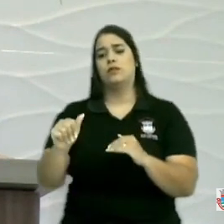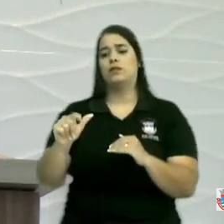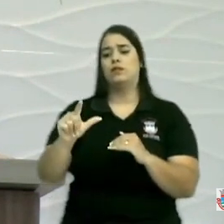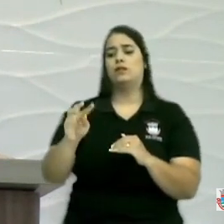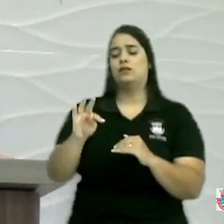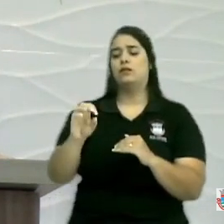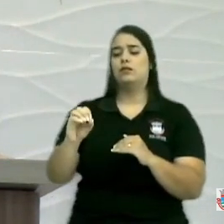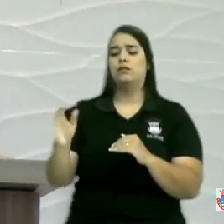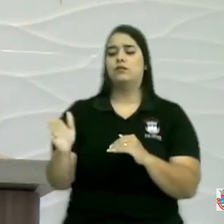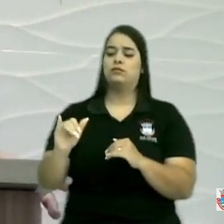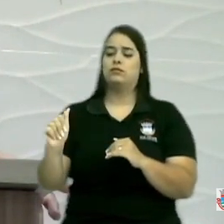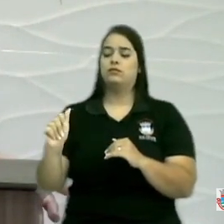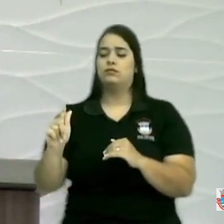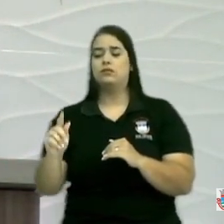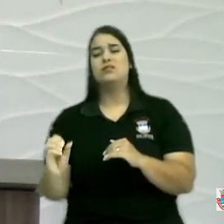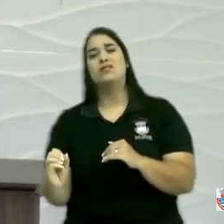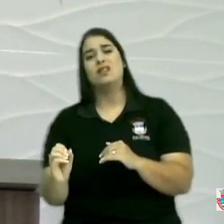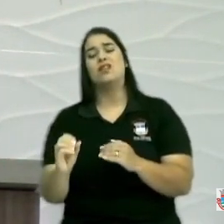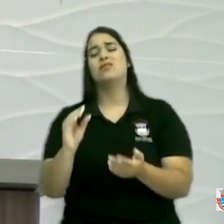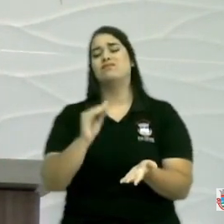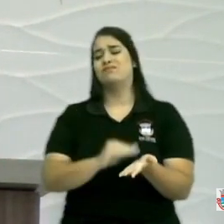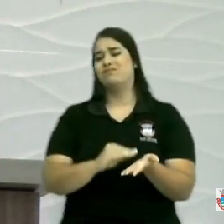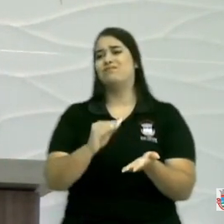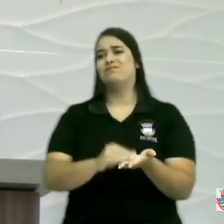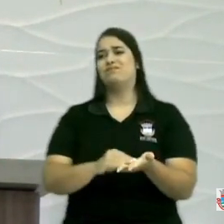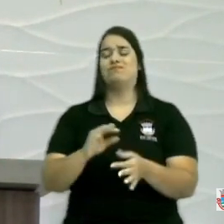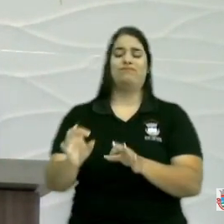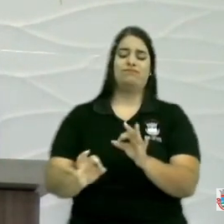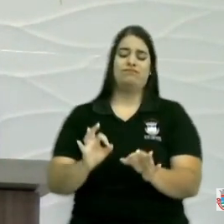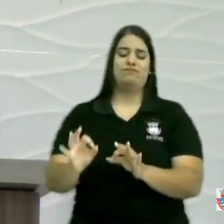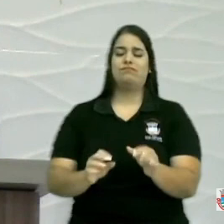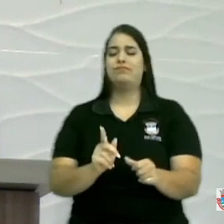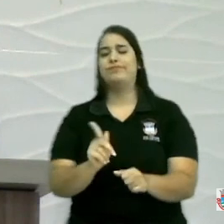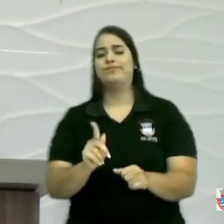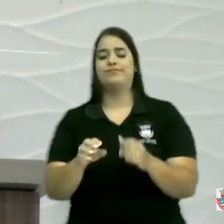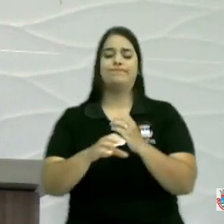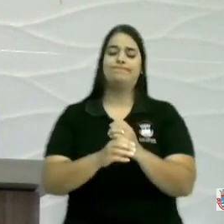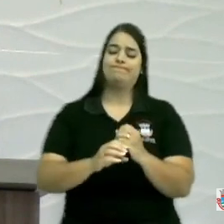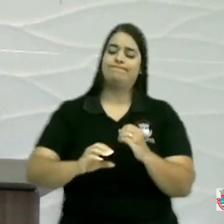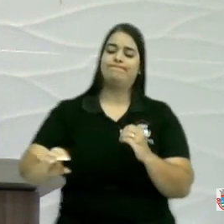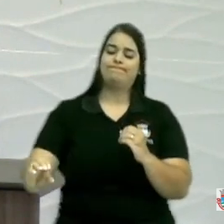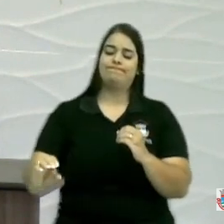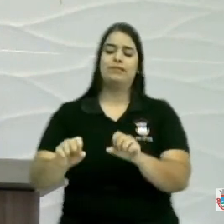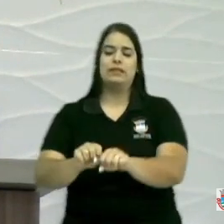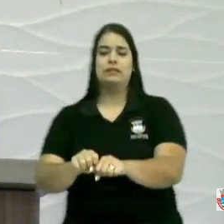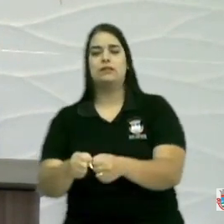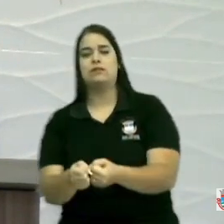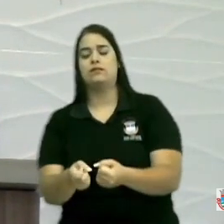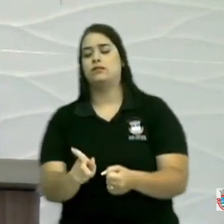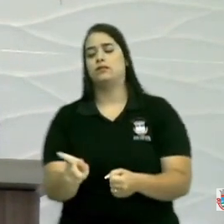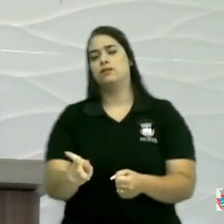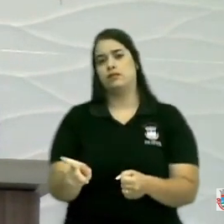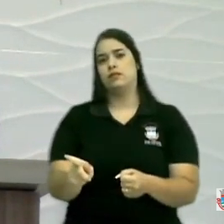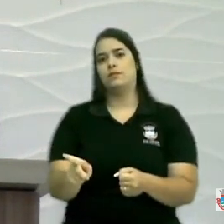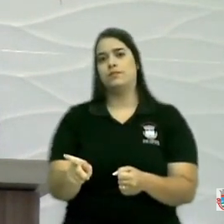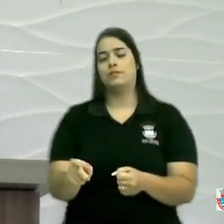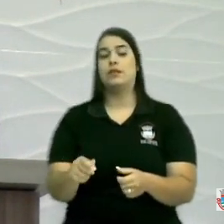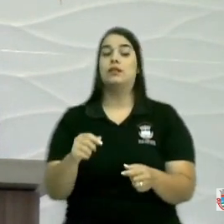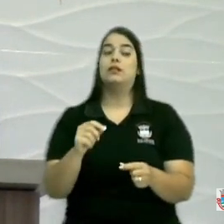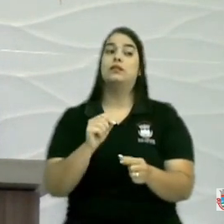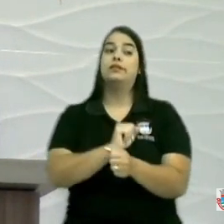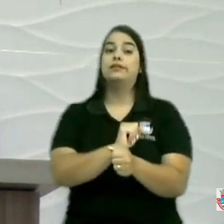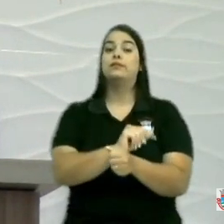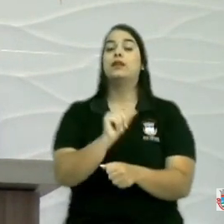Abril. Que ficaram por muita falta de manutenção, né, desse cano que foi estourado. Então, espero que a Compesa, né, se atente melhor a